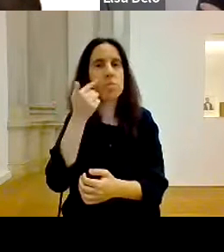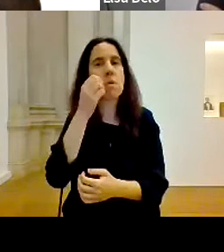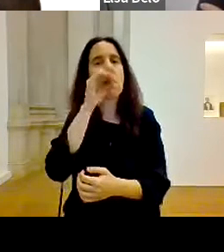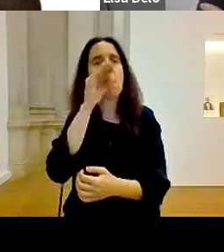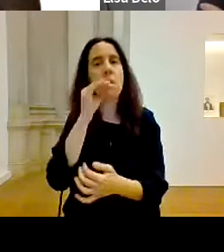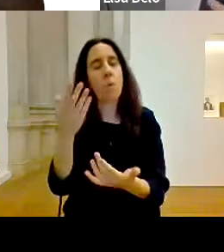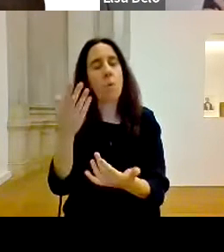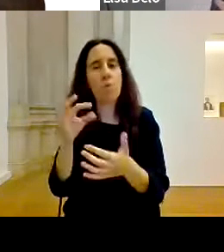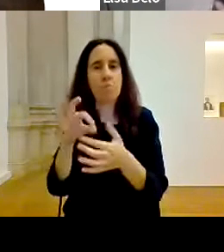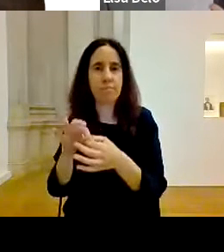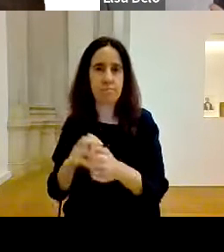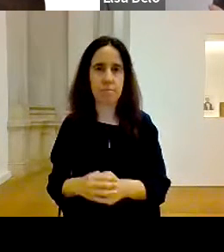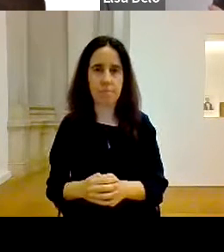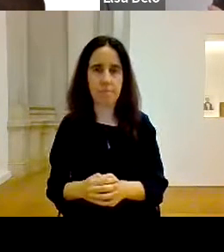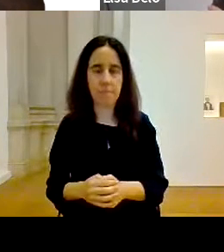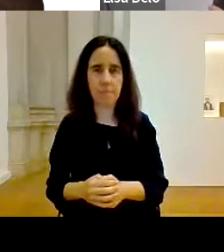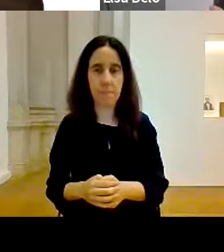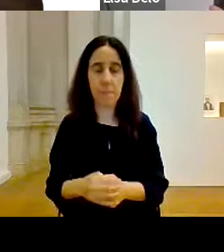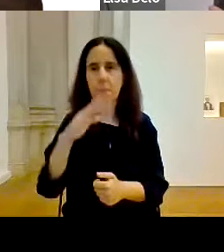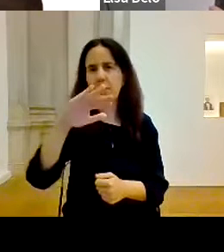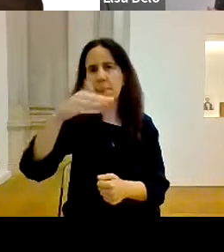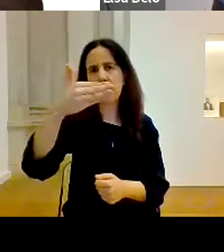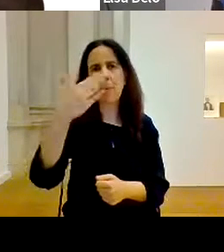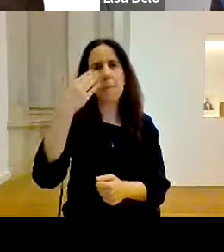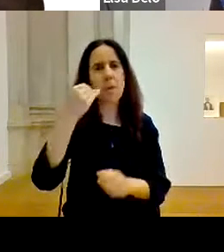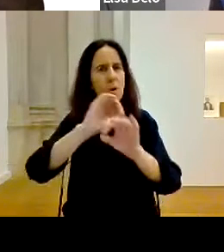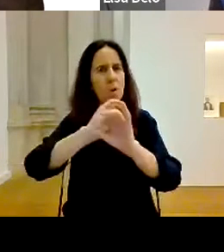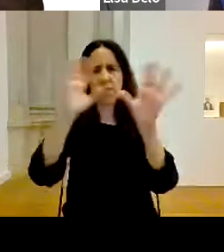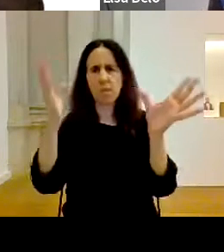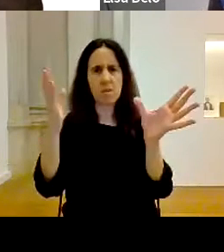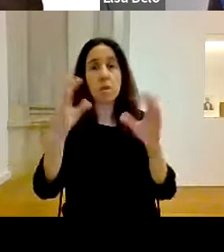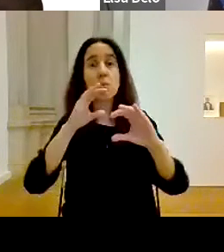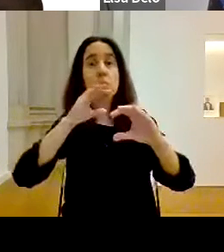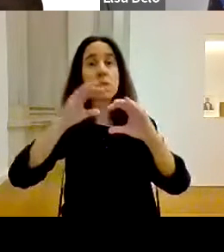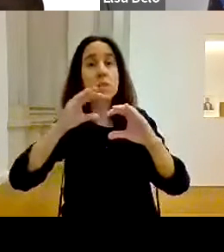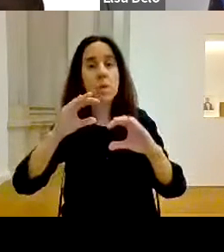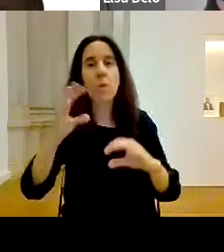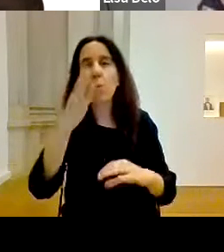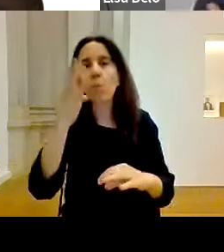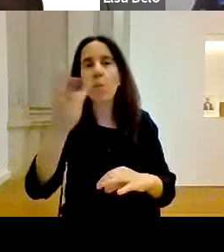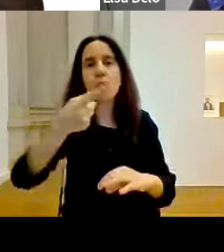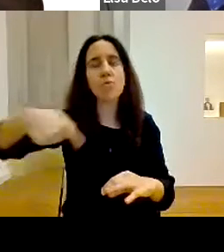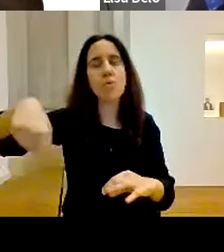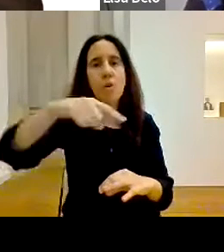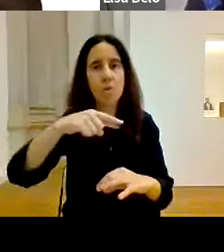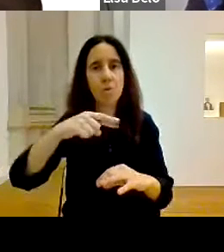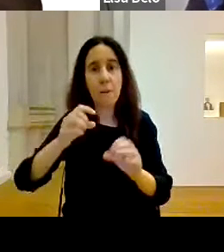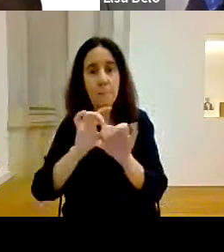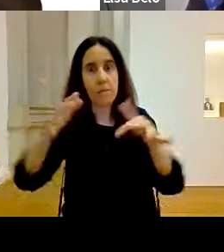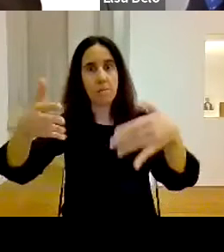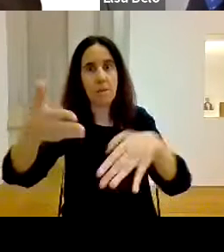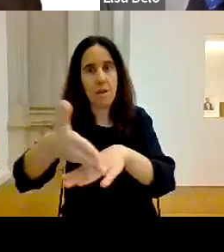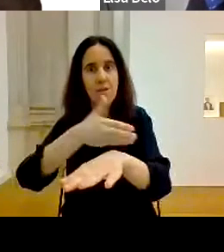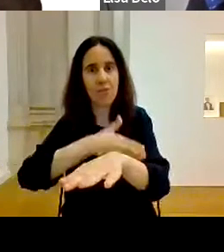dos dados. A primeira, eu acho que a primeira é absolutamente óbvia, do ponto de vista da comunicação, quantos de nós, antes da pandemia,